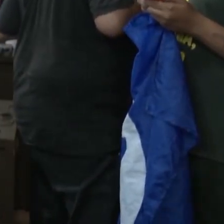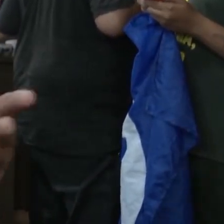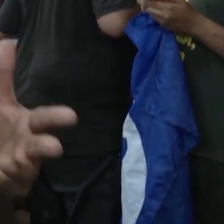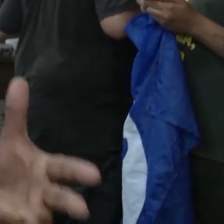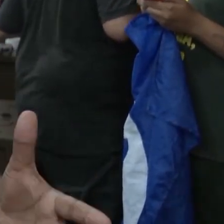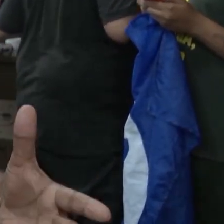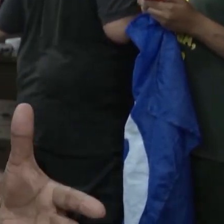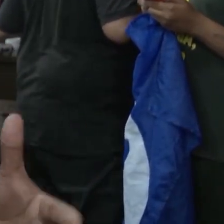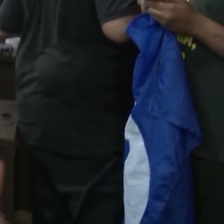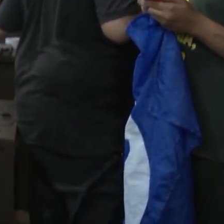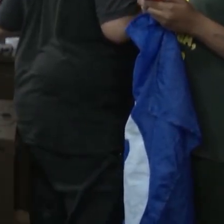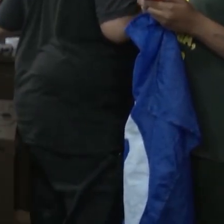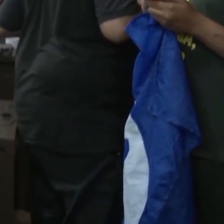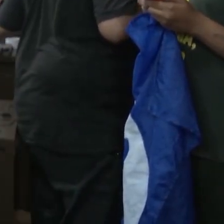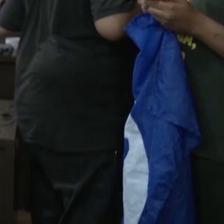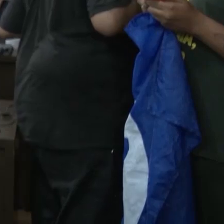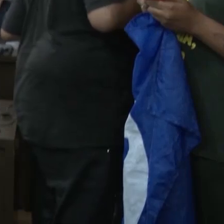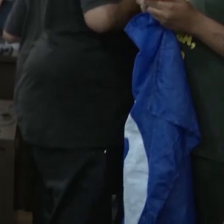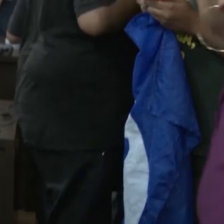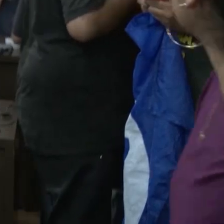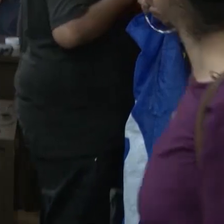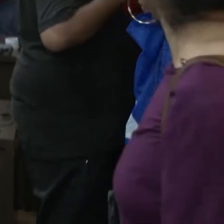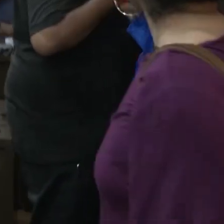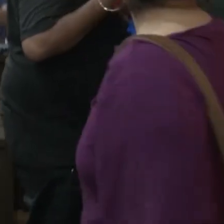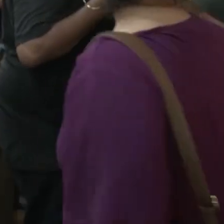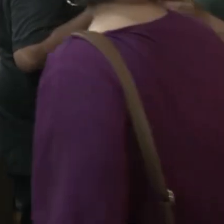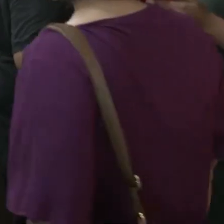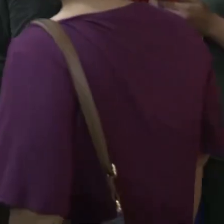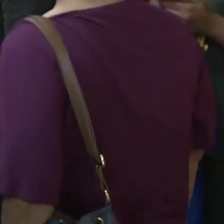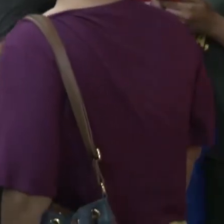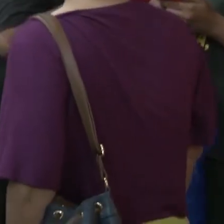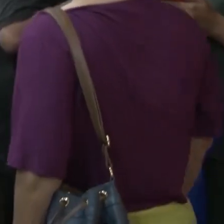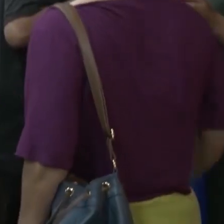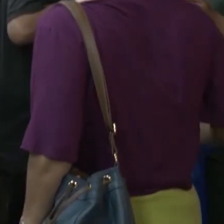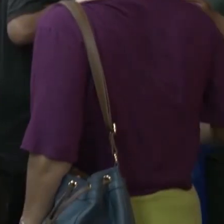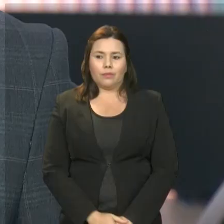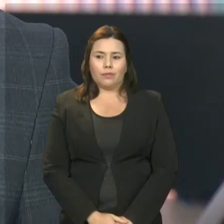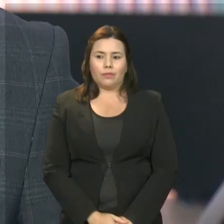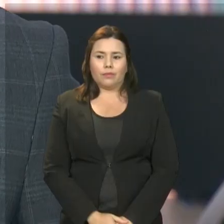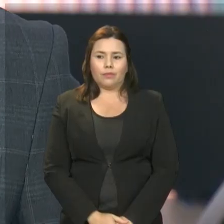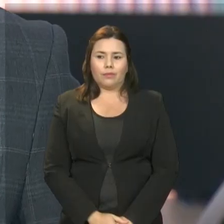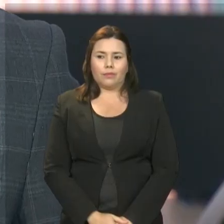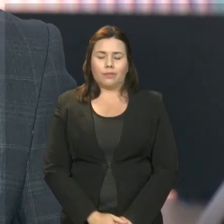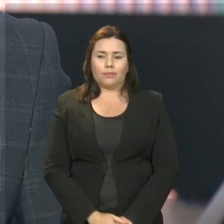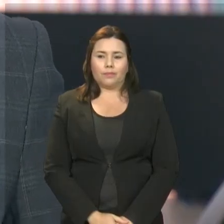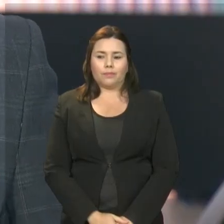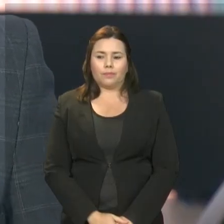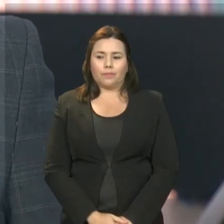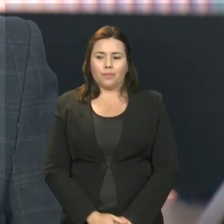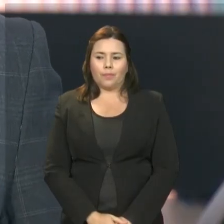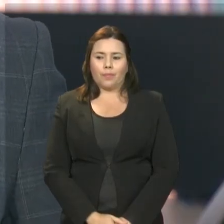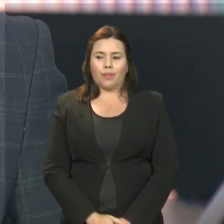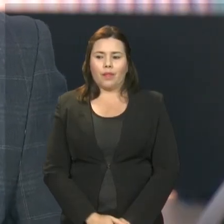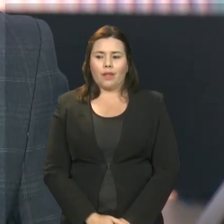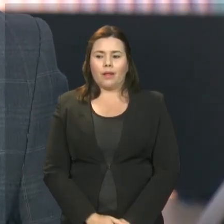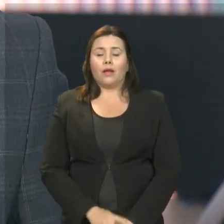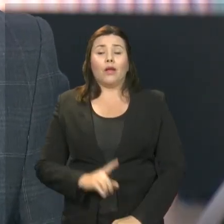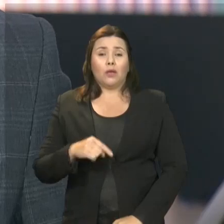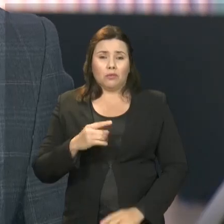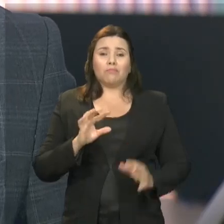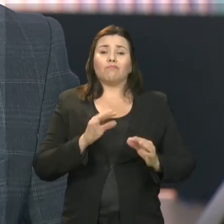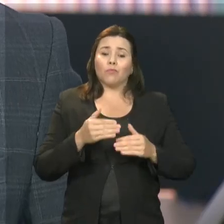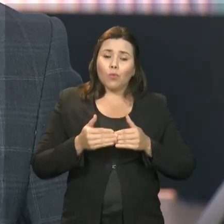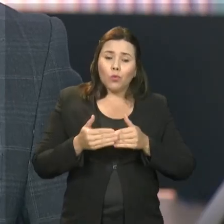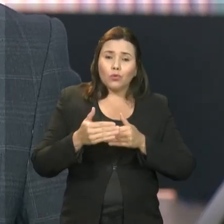bibliotecas, pelo esporte e com isso ter uma formação educacional integral. A gente vai seguir acompanhando essa pauta. No próximo